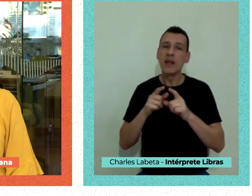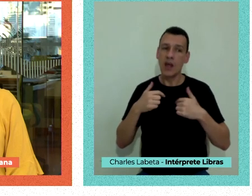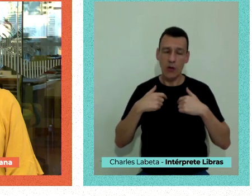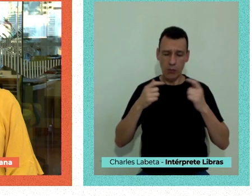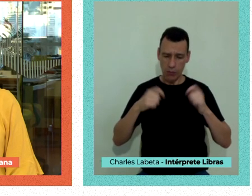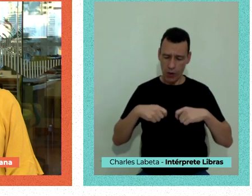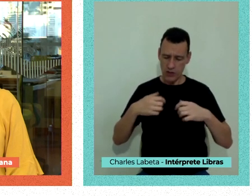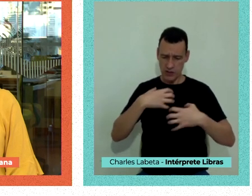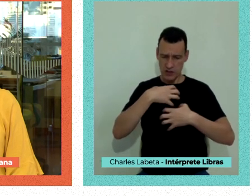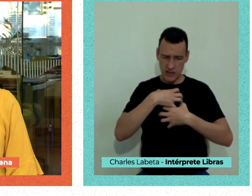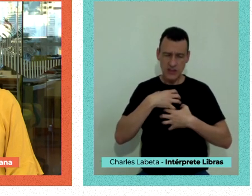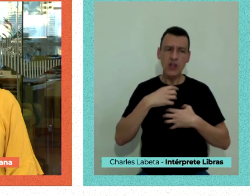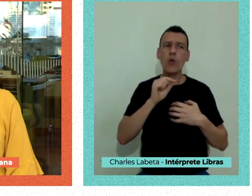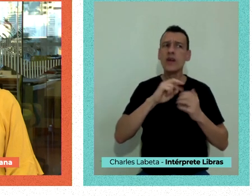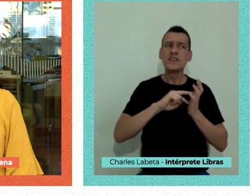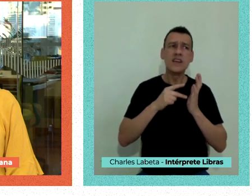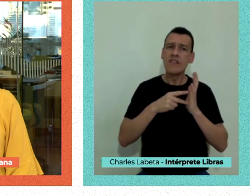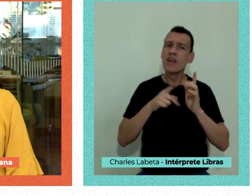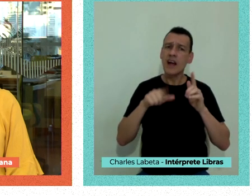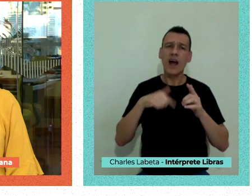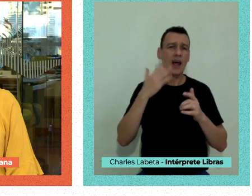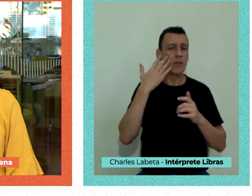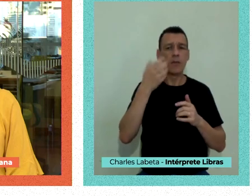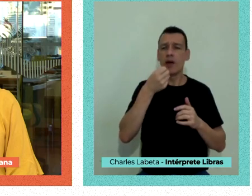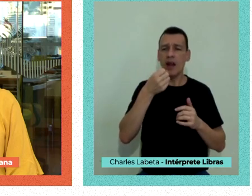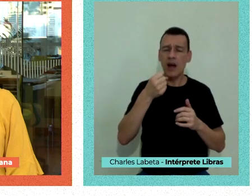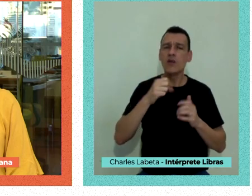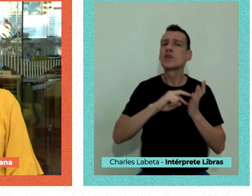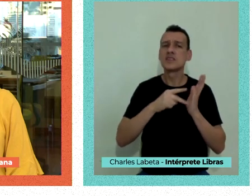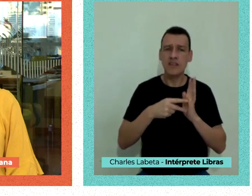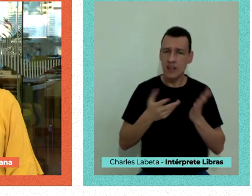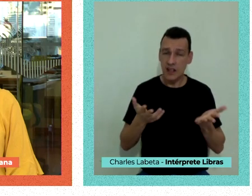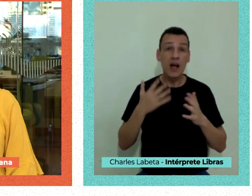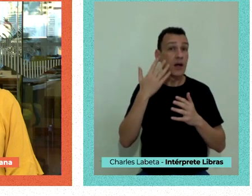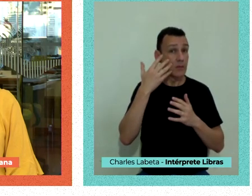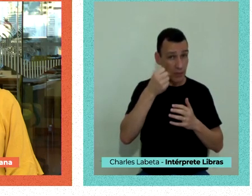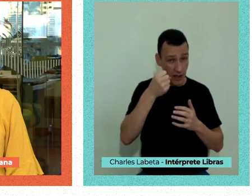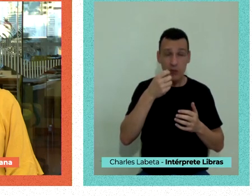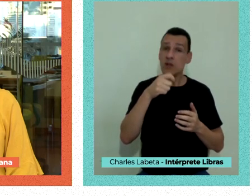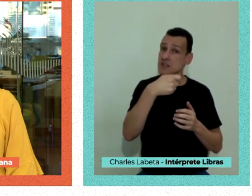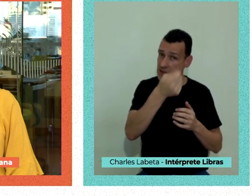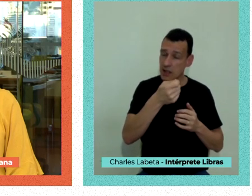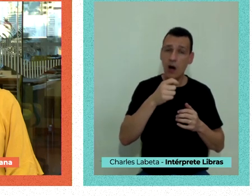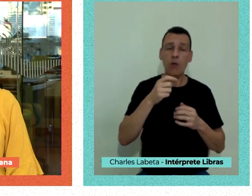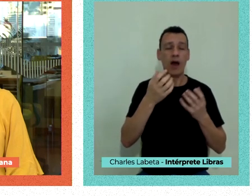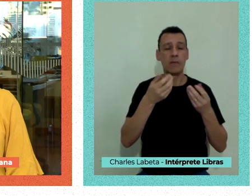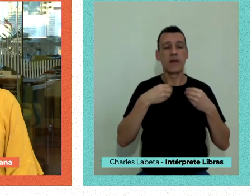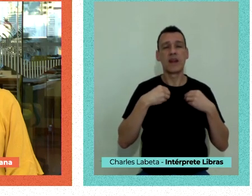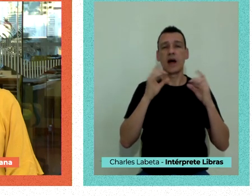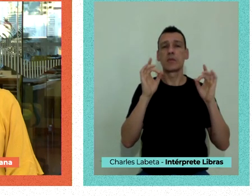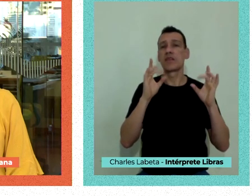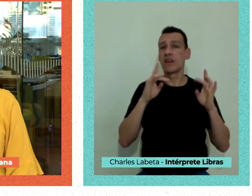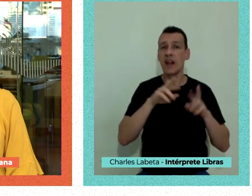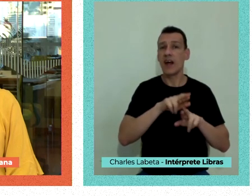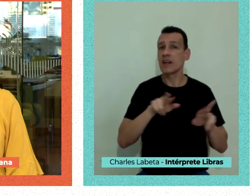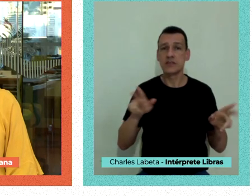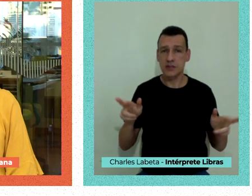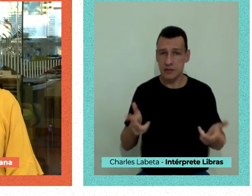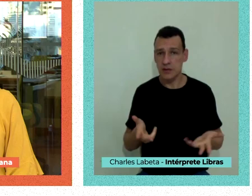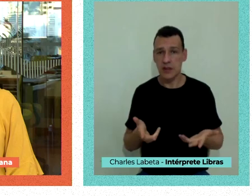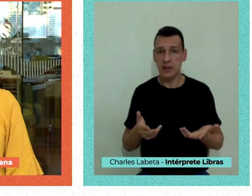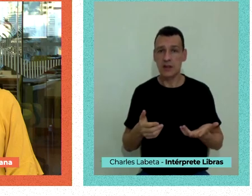que é ser branco no nosso país? Quais são os privilégios que a branquitude, de alguma forma, ela consegue